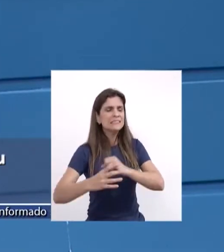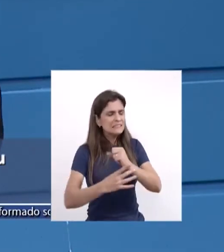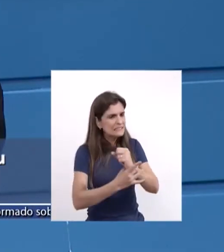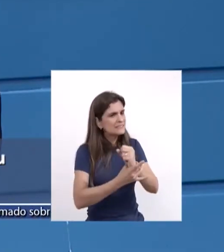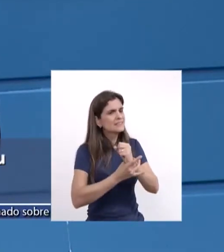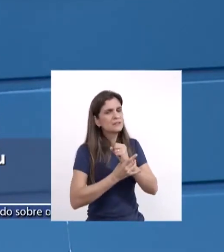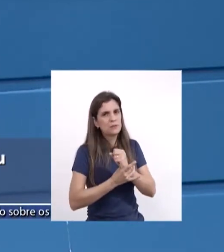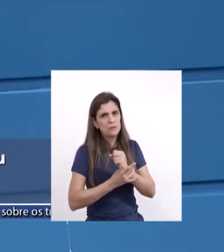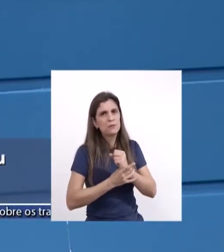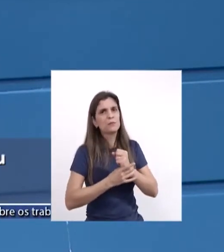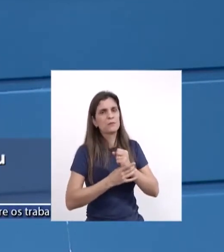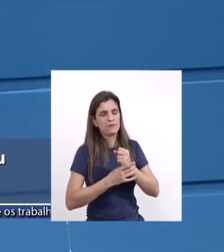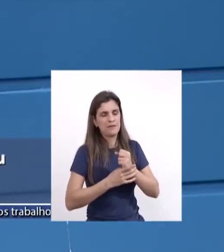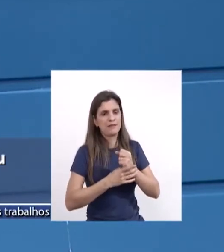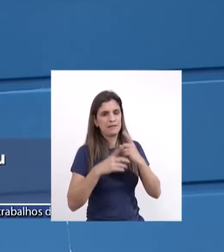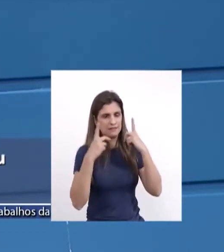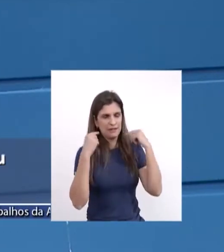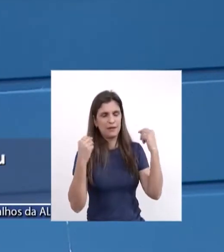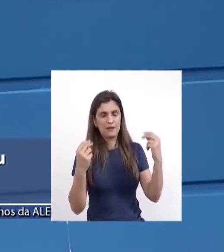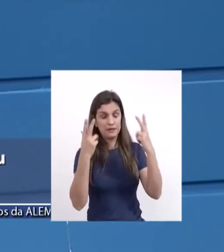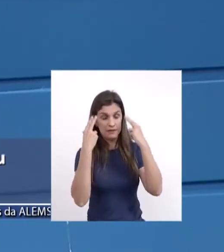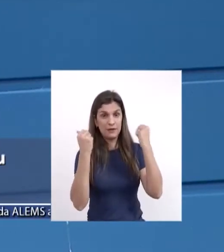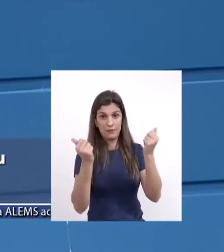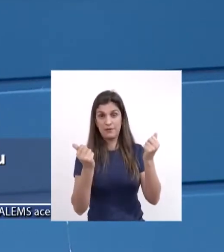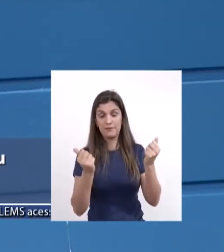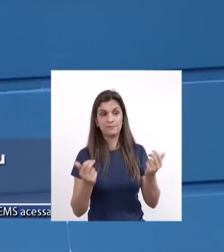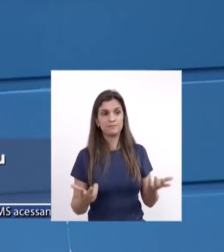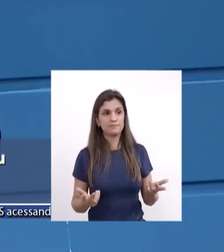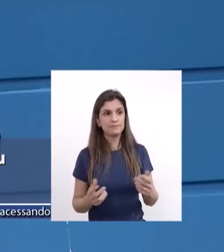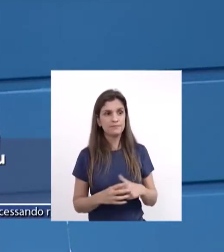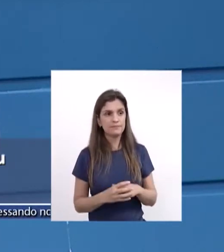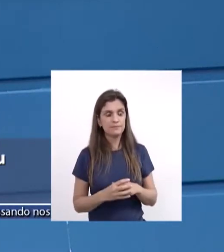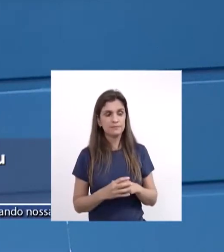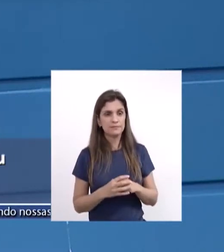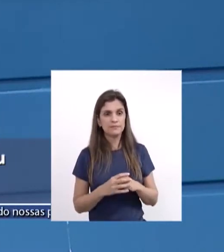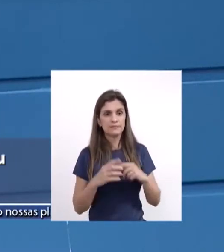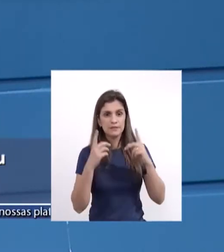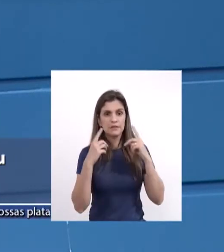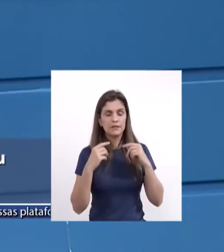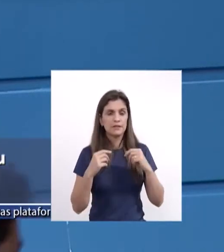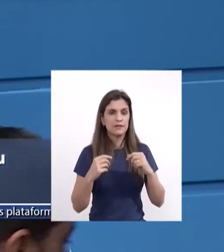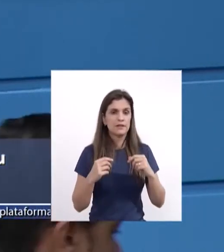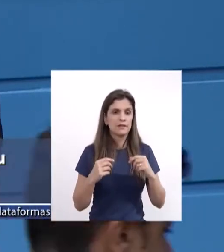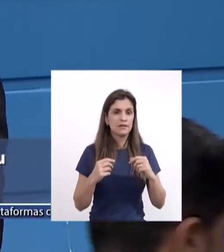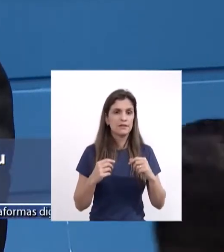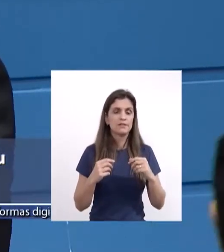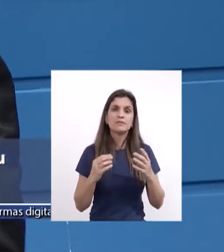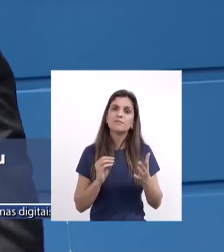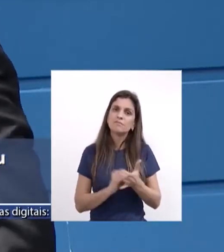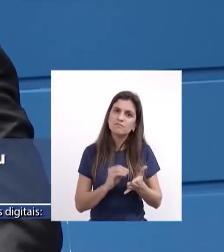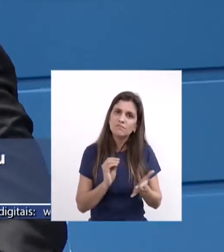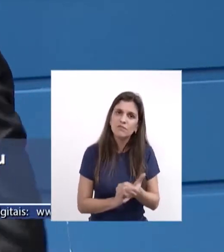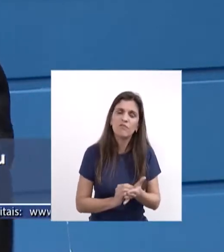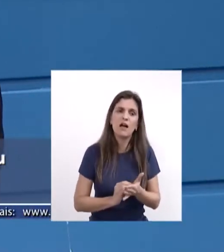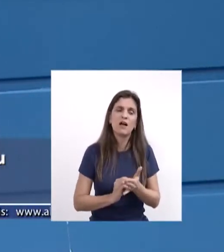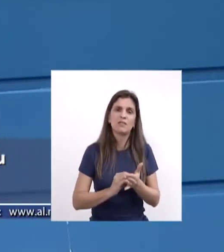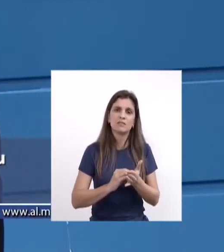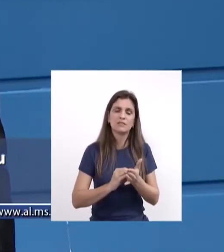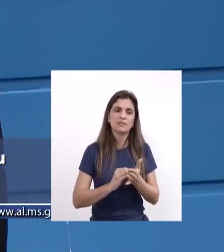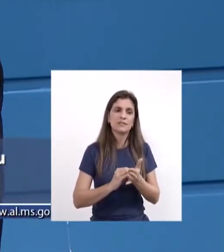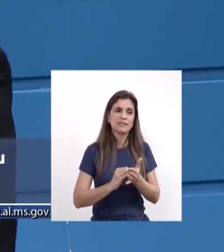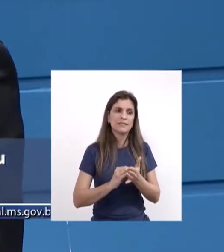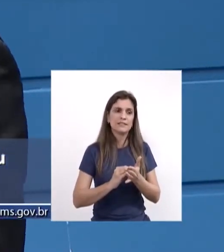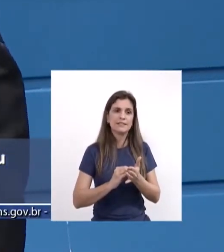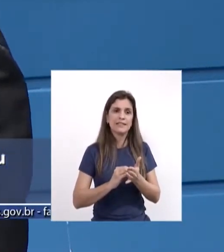Mas a gente vê ainda centenas de quilômetros sem o acostamento, sem as condições necessárias. Então, o que está acontecendo no